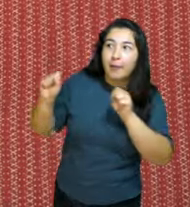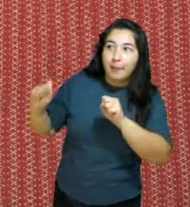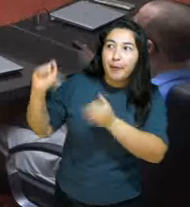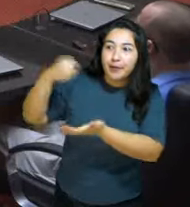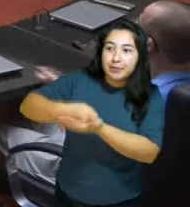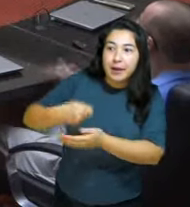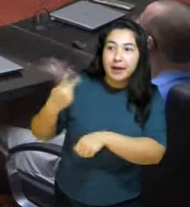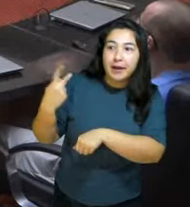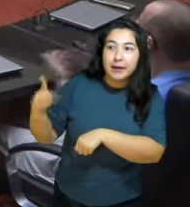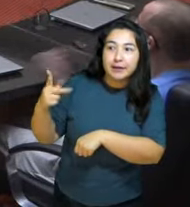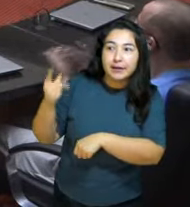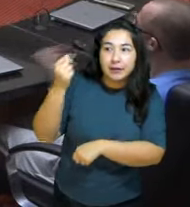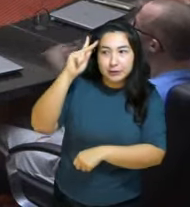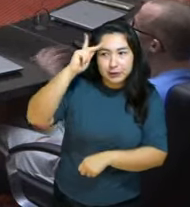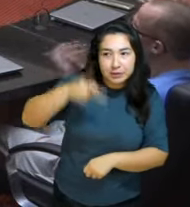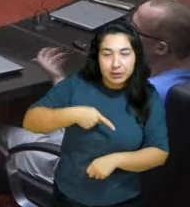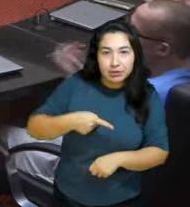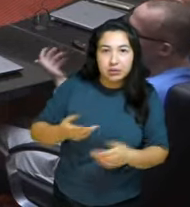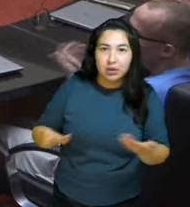presidente.